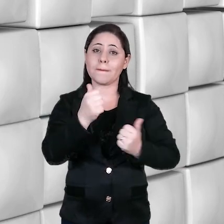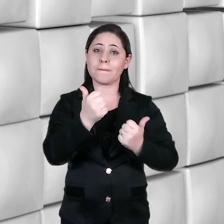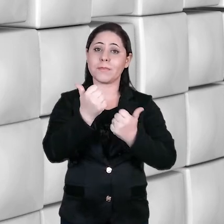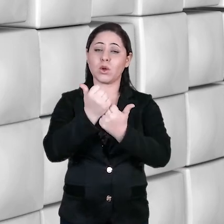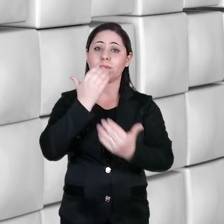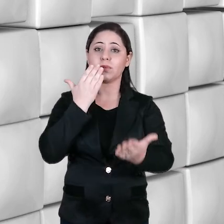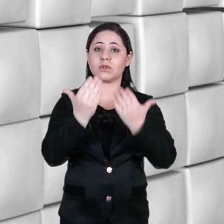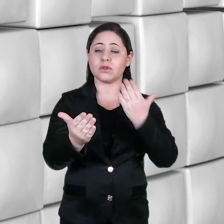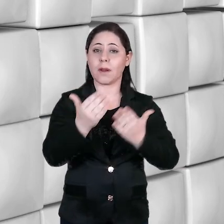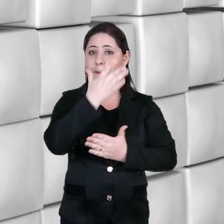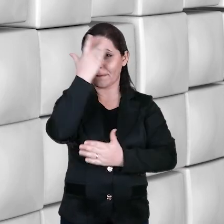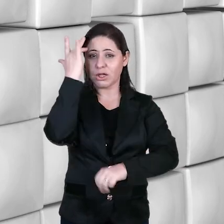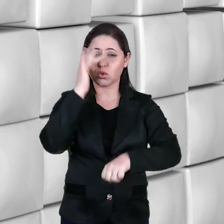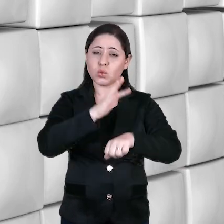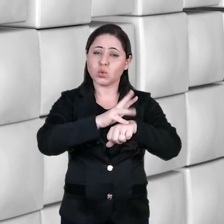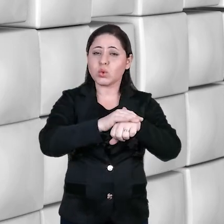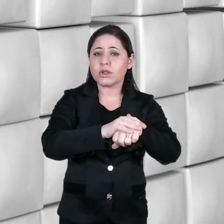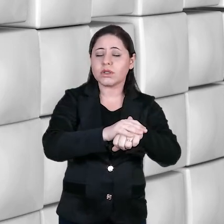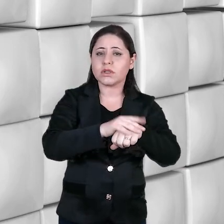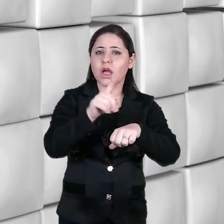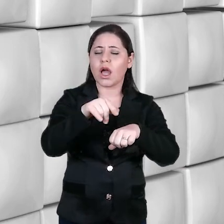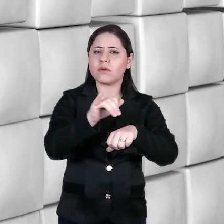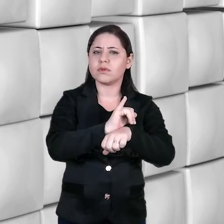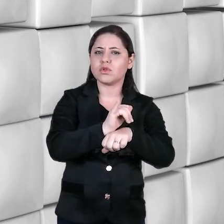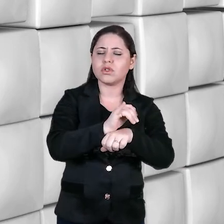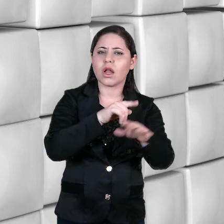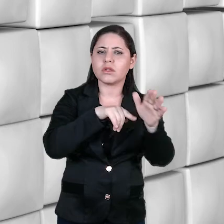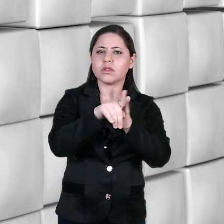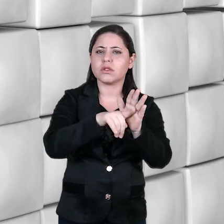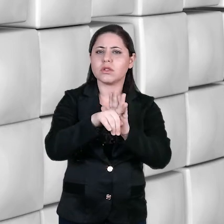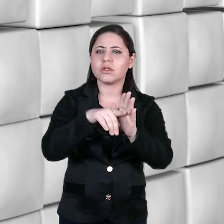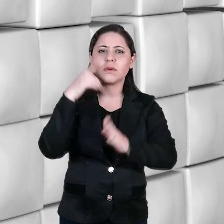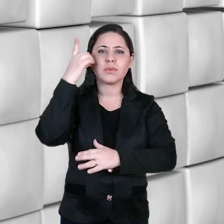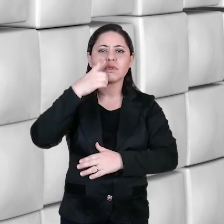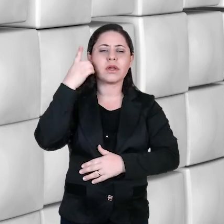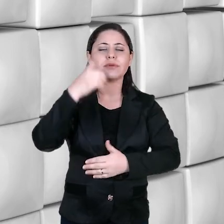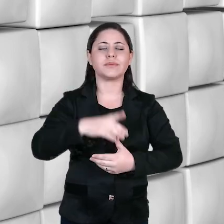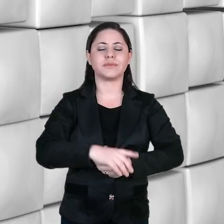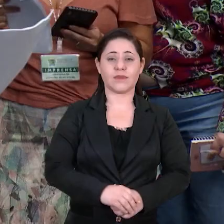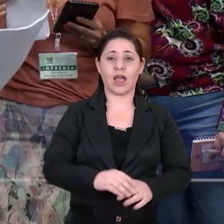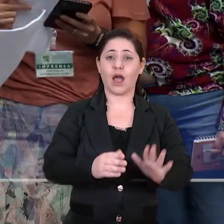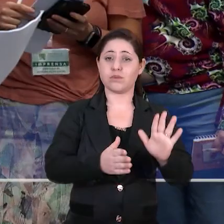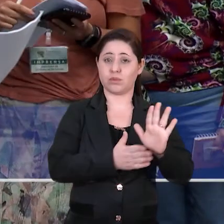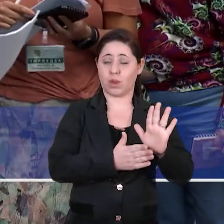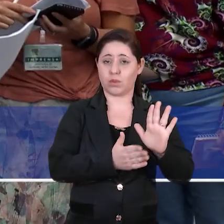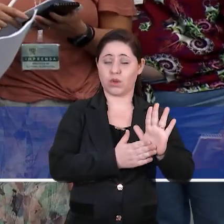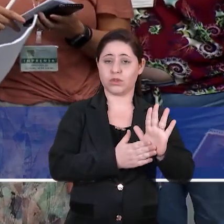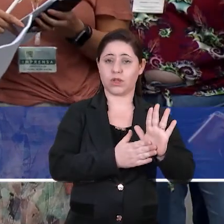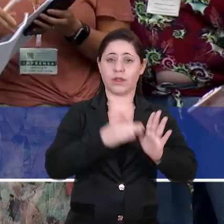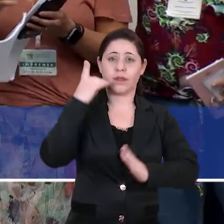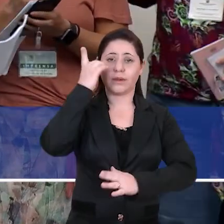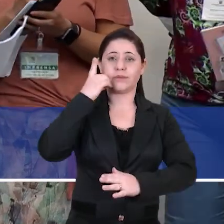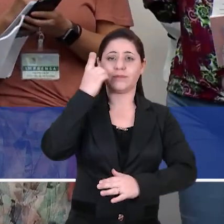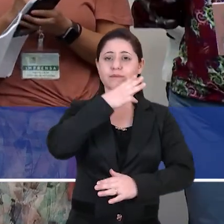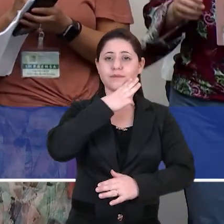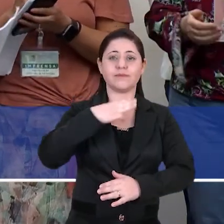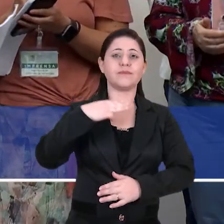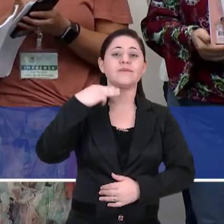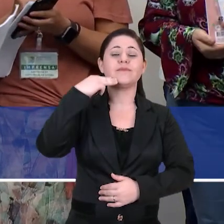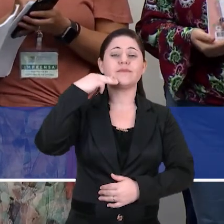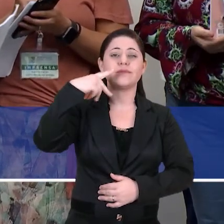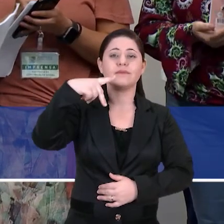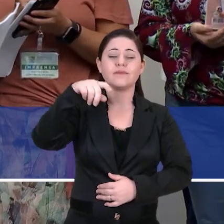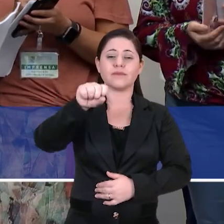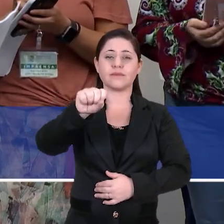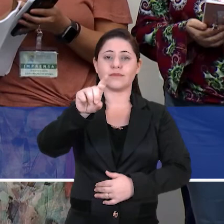apoio psicológico a esses pacientes. A medida passa a ser analisada pelos deputados. A proposta é de autoria do deputado Marçal